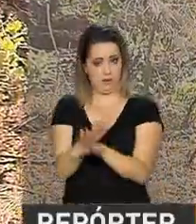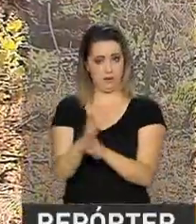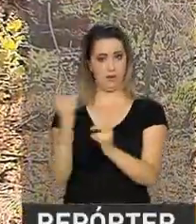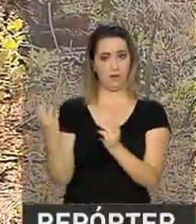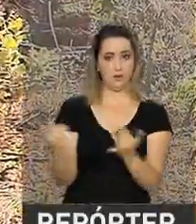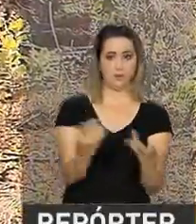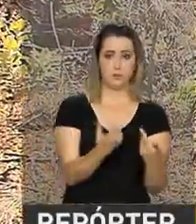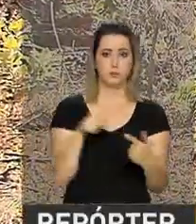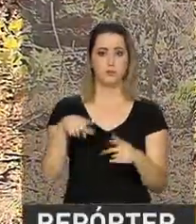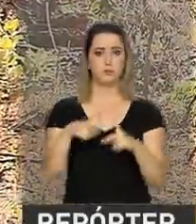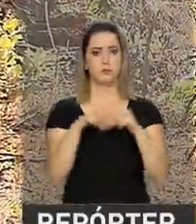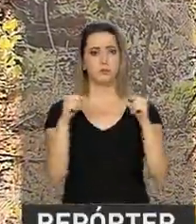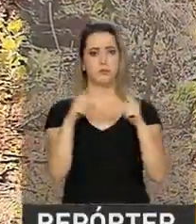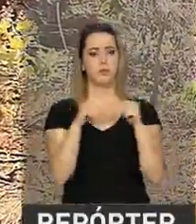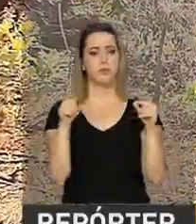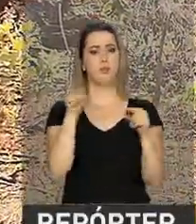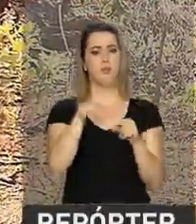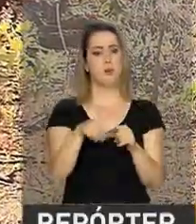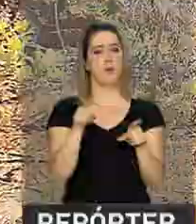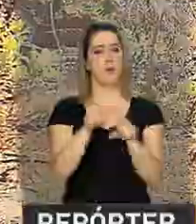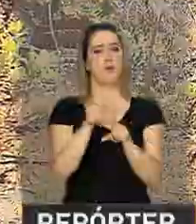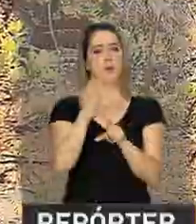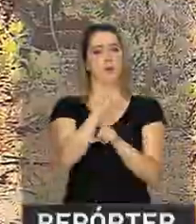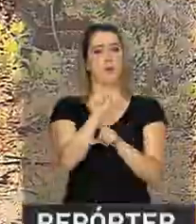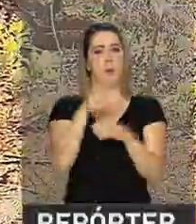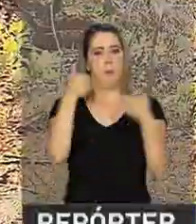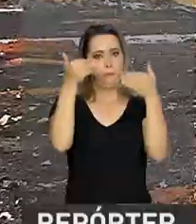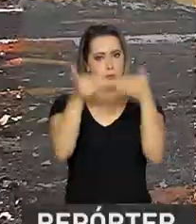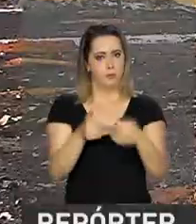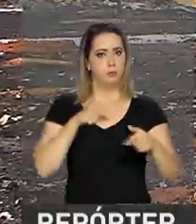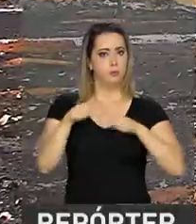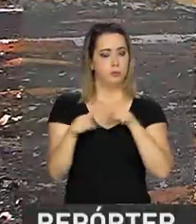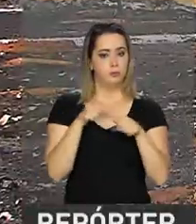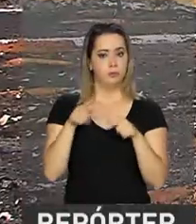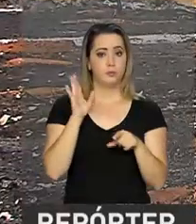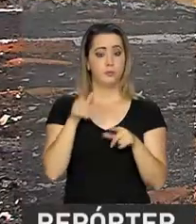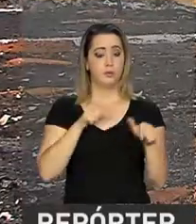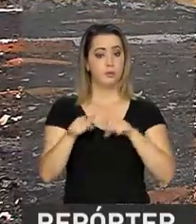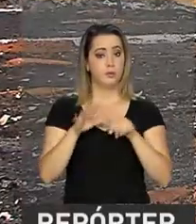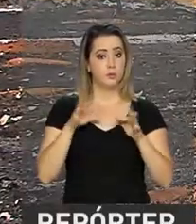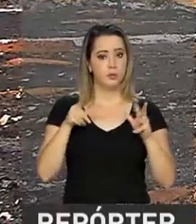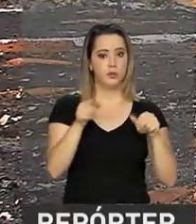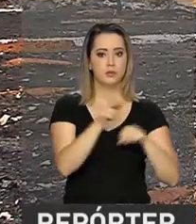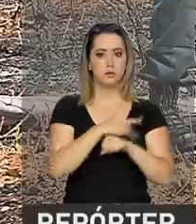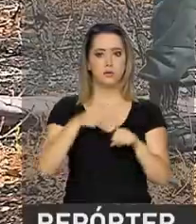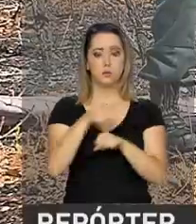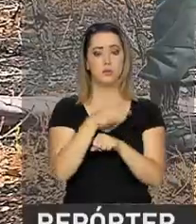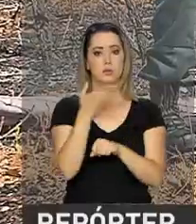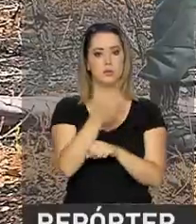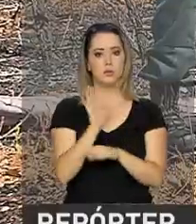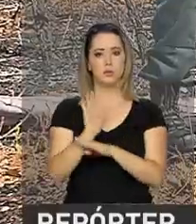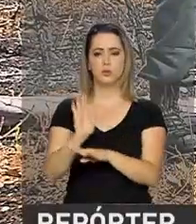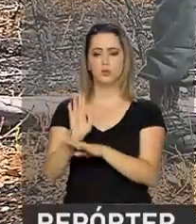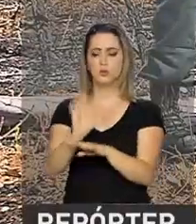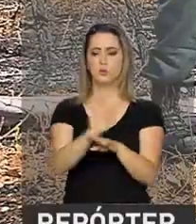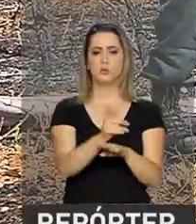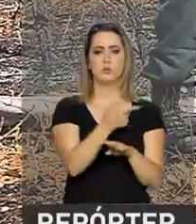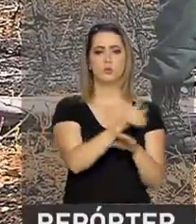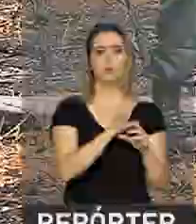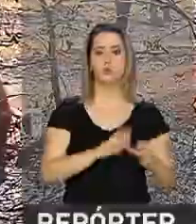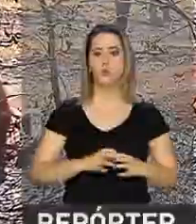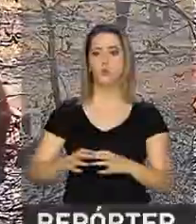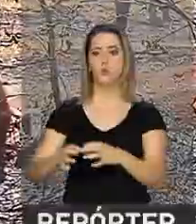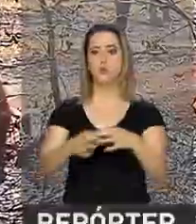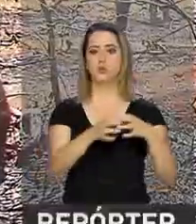brasília é chamado de brigada de pronto emprego e atua em todo o país em apoio a outros grupos